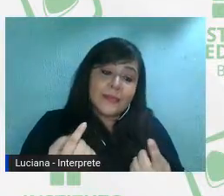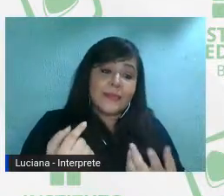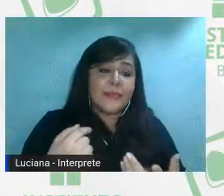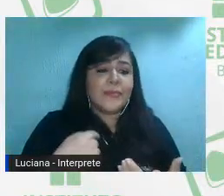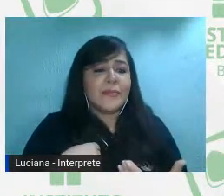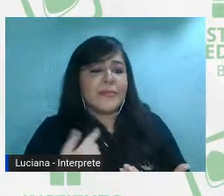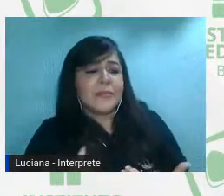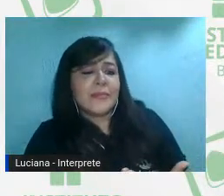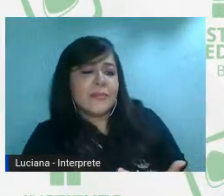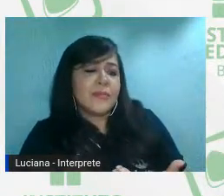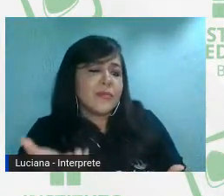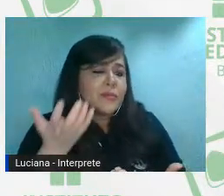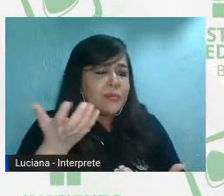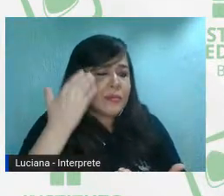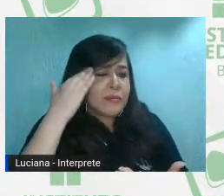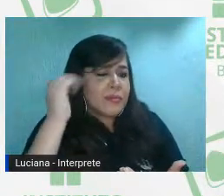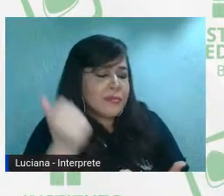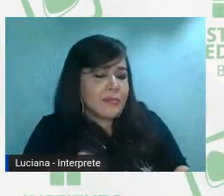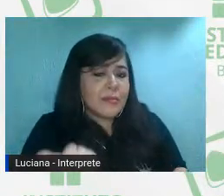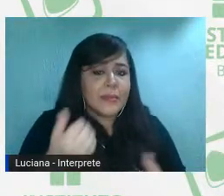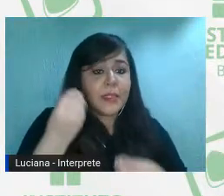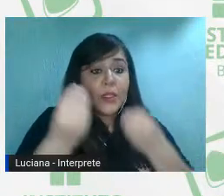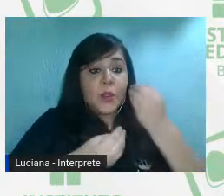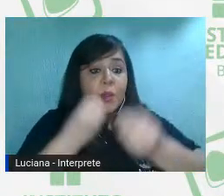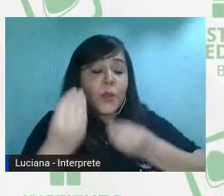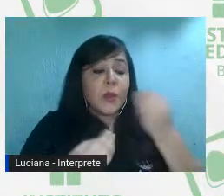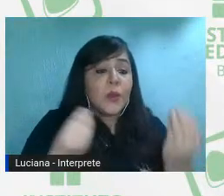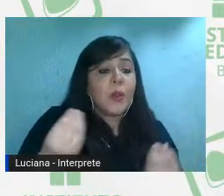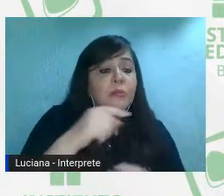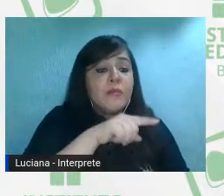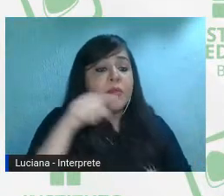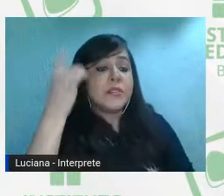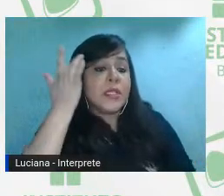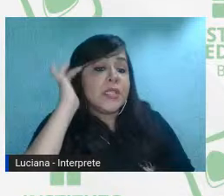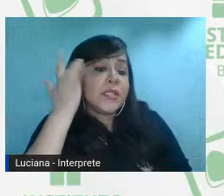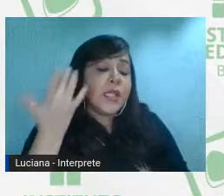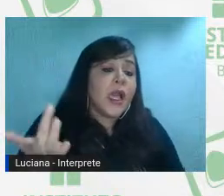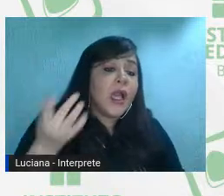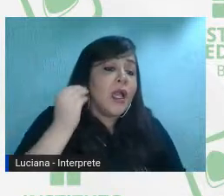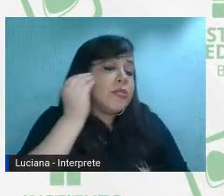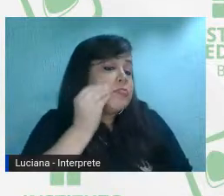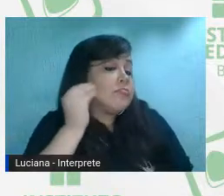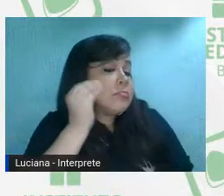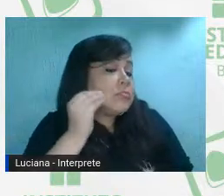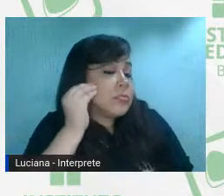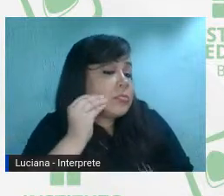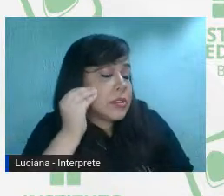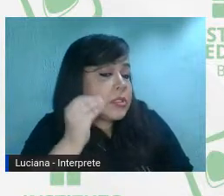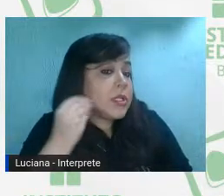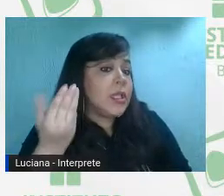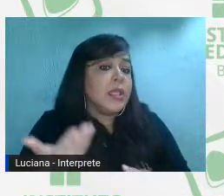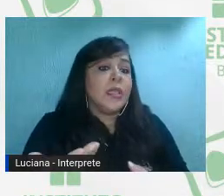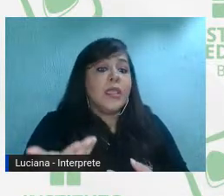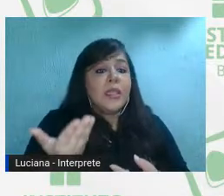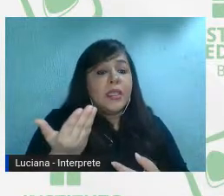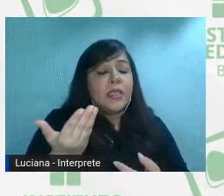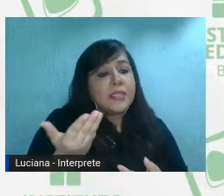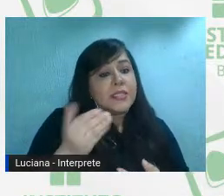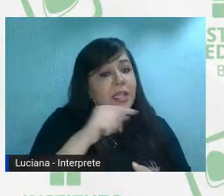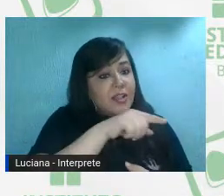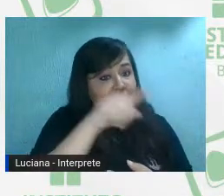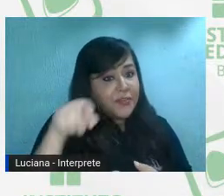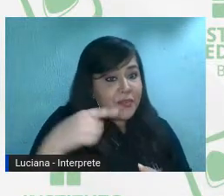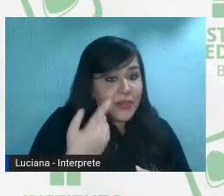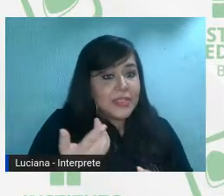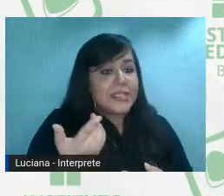como vocês acham que essas experiências que vocês estão adquirindo no